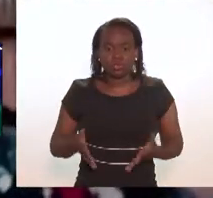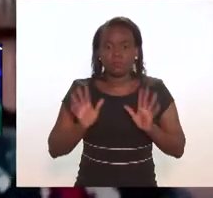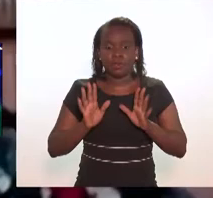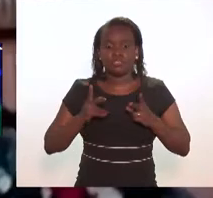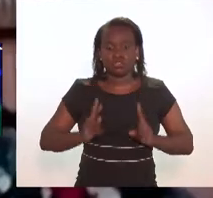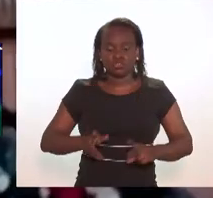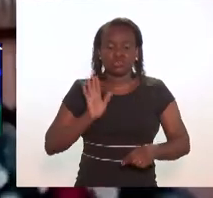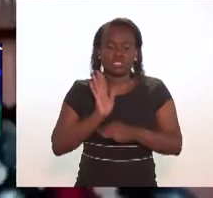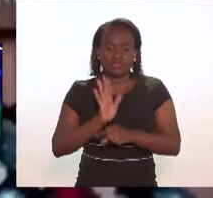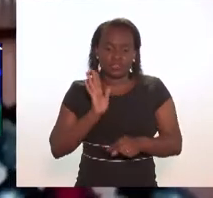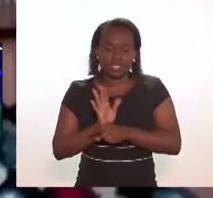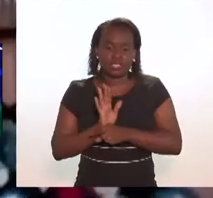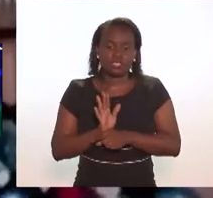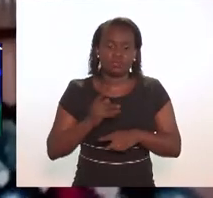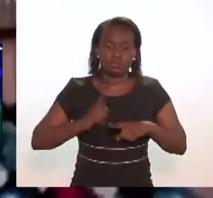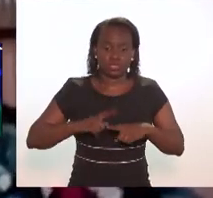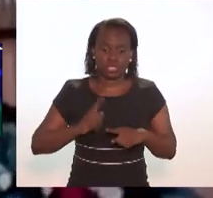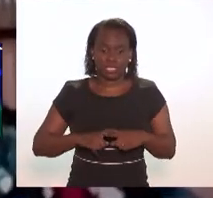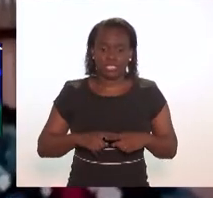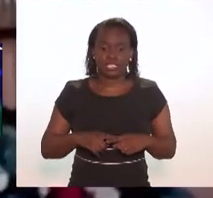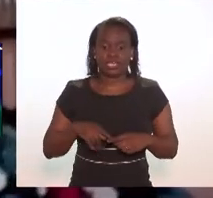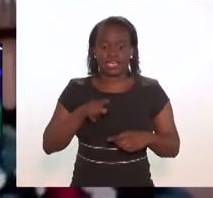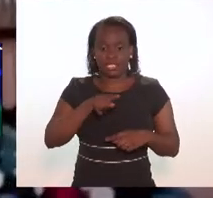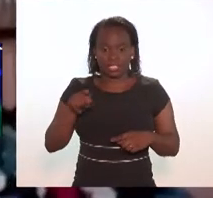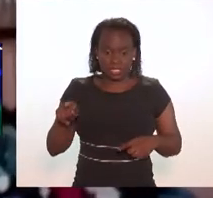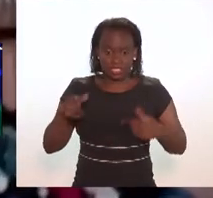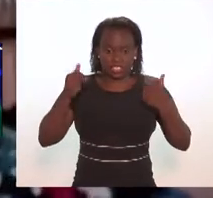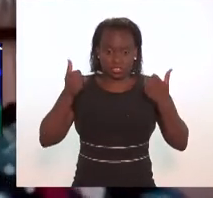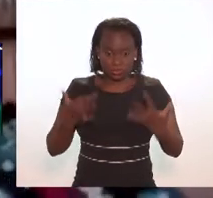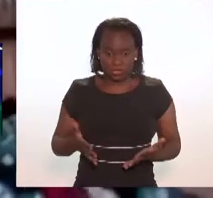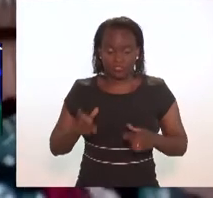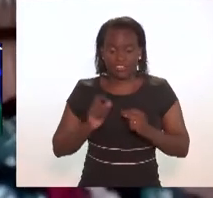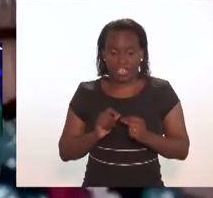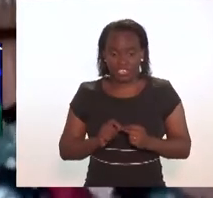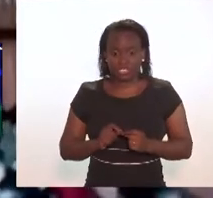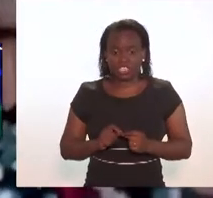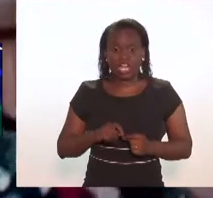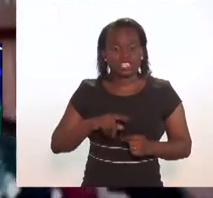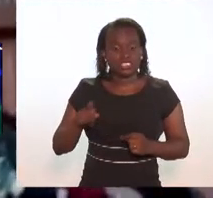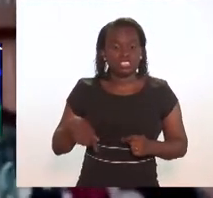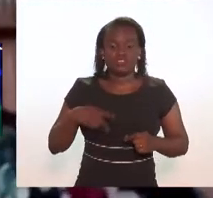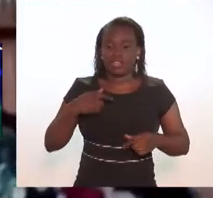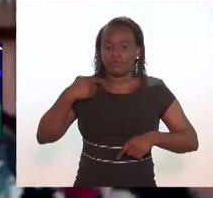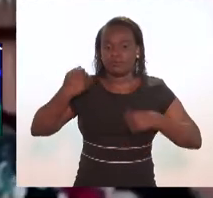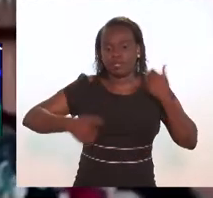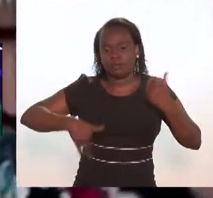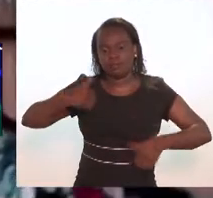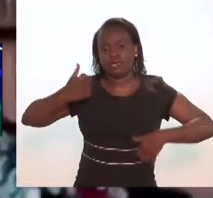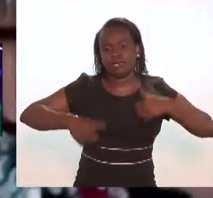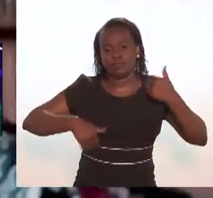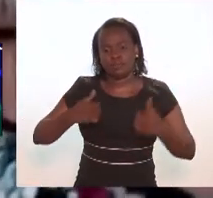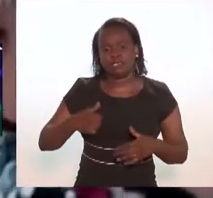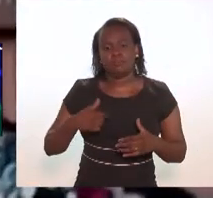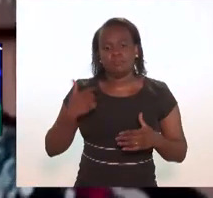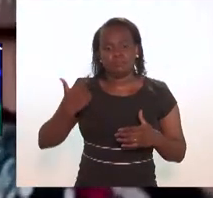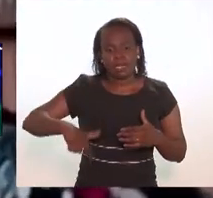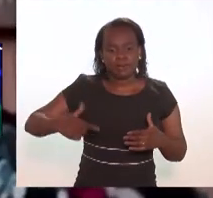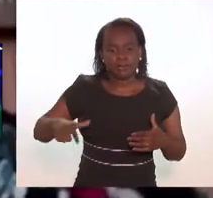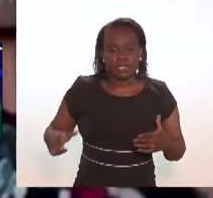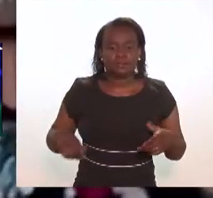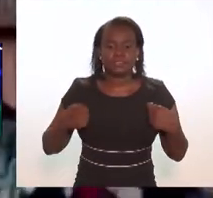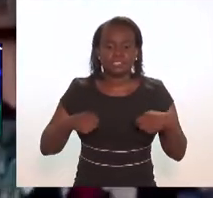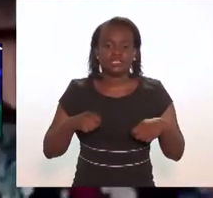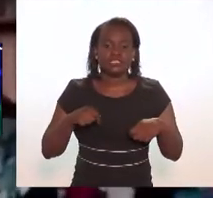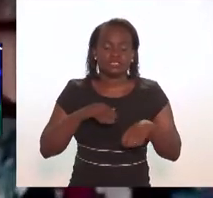continuo defendendo, porque se dessa forma fizermos, a gente vai ter que discutir Guimarães Rosa, a gente vai ter que fazer